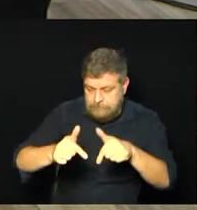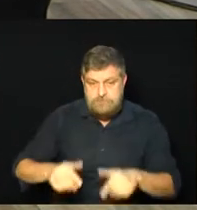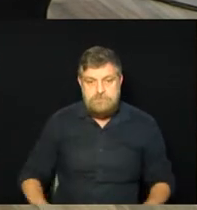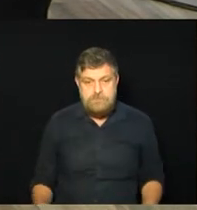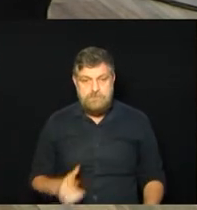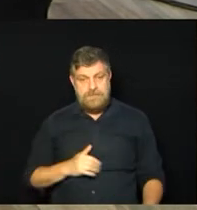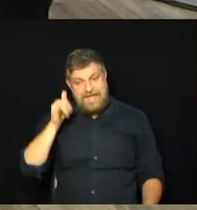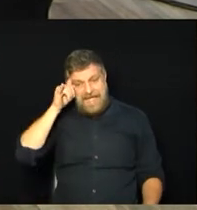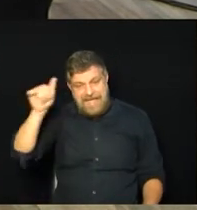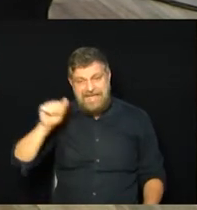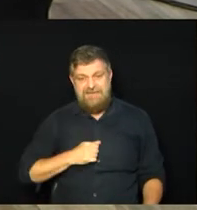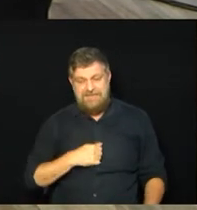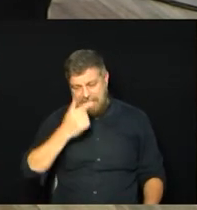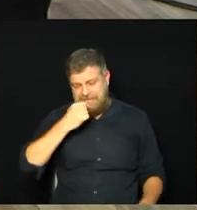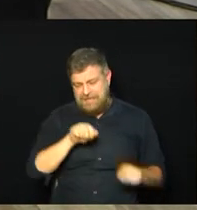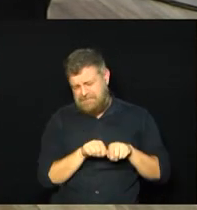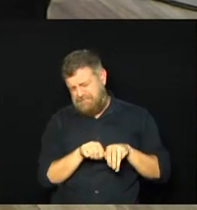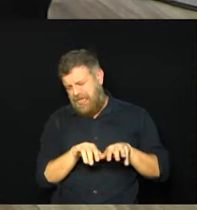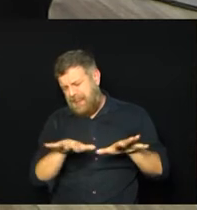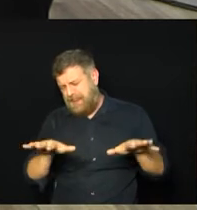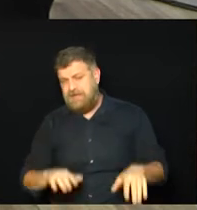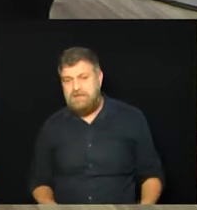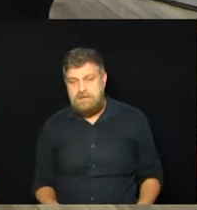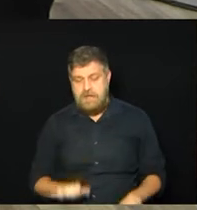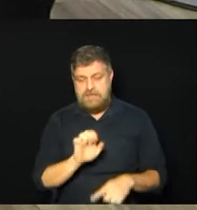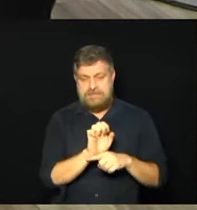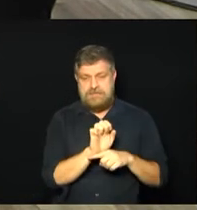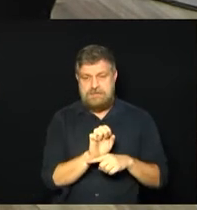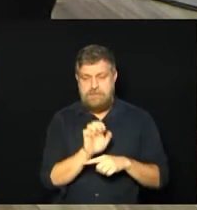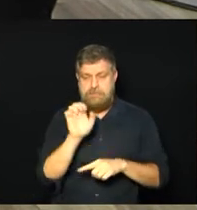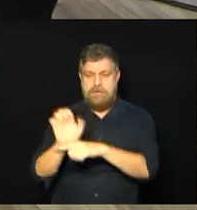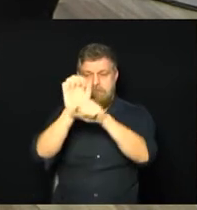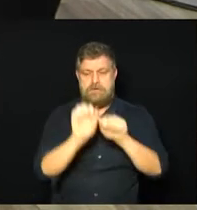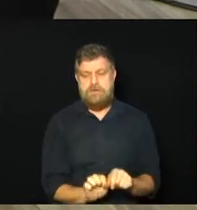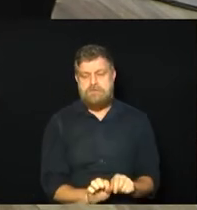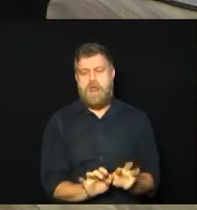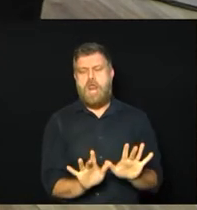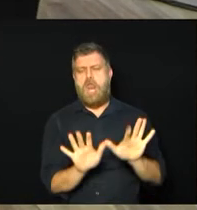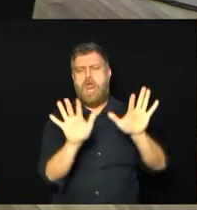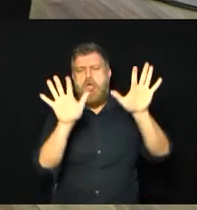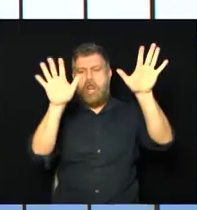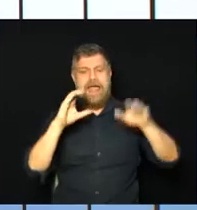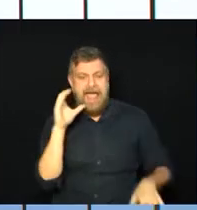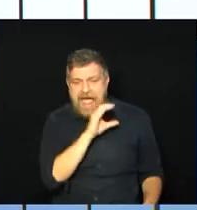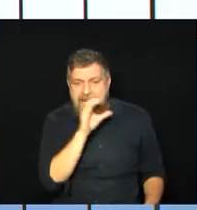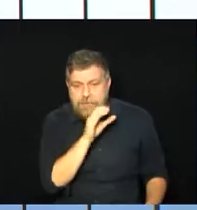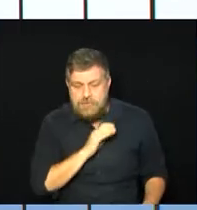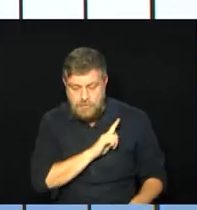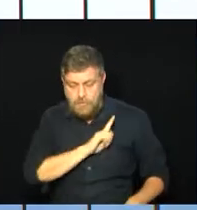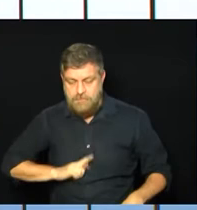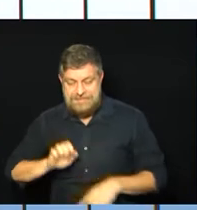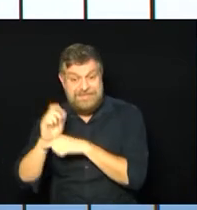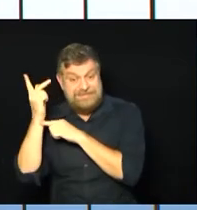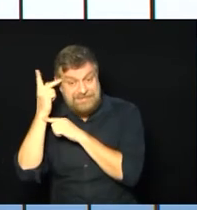para evitar essa propagação, a gente sabe que começa sempre em um estado e rapidamente se alastra pelo Brasil. E o governo do estado de